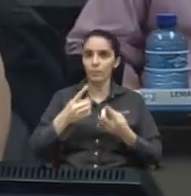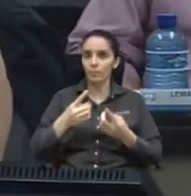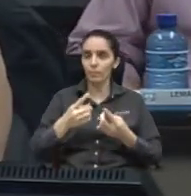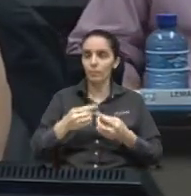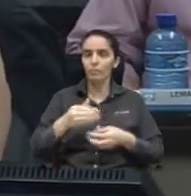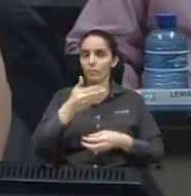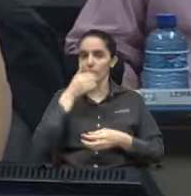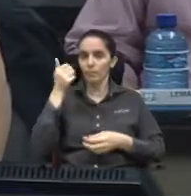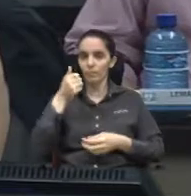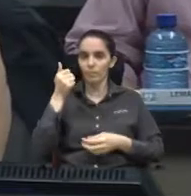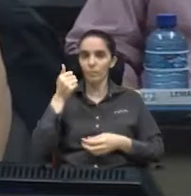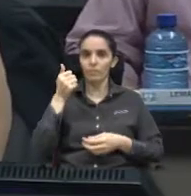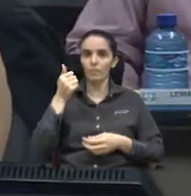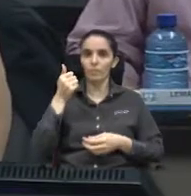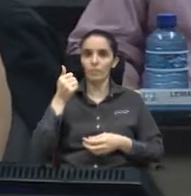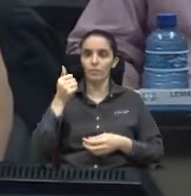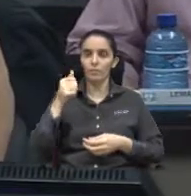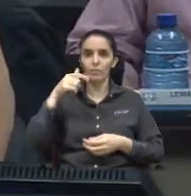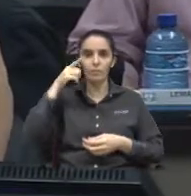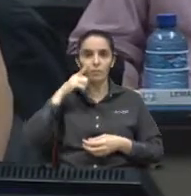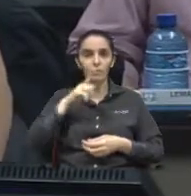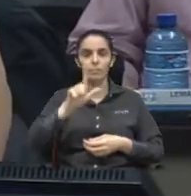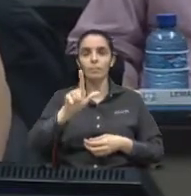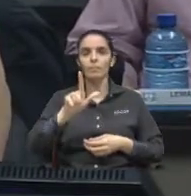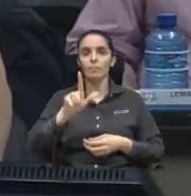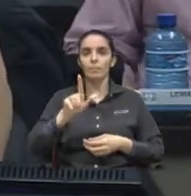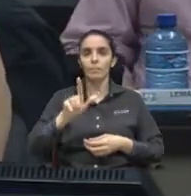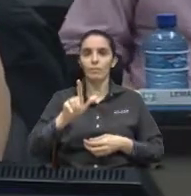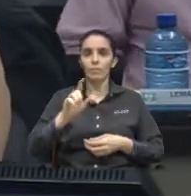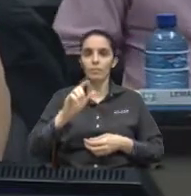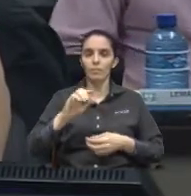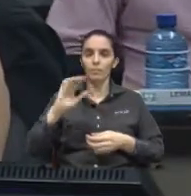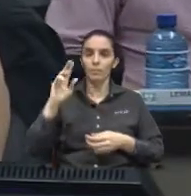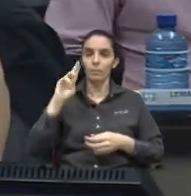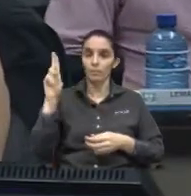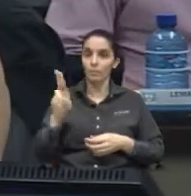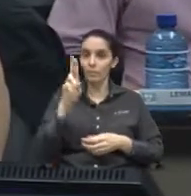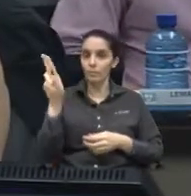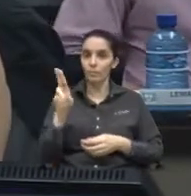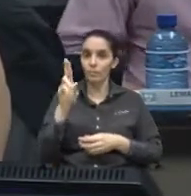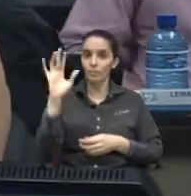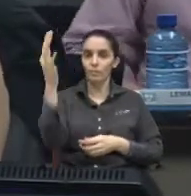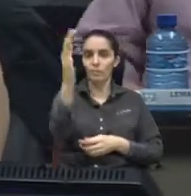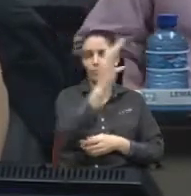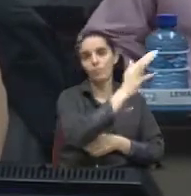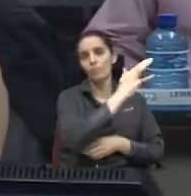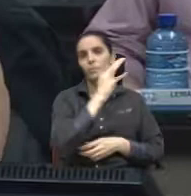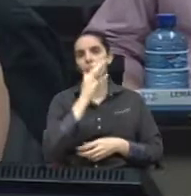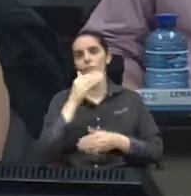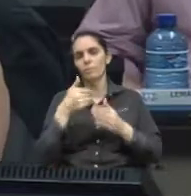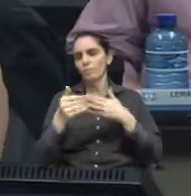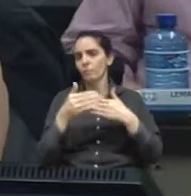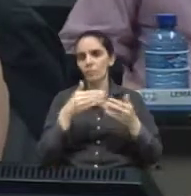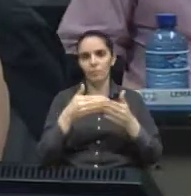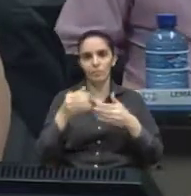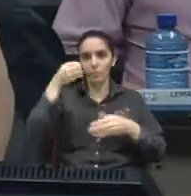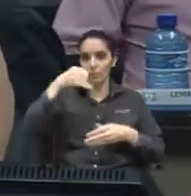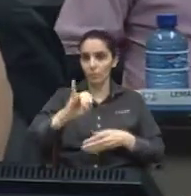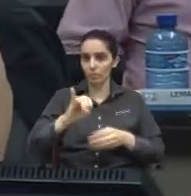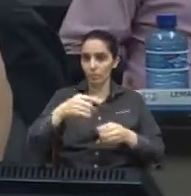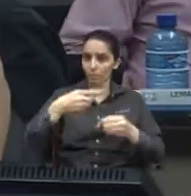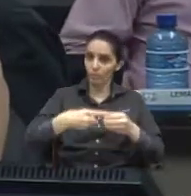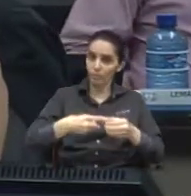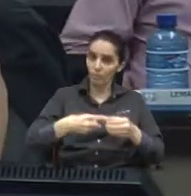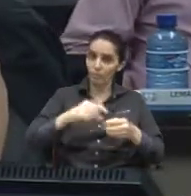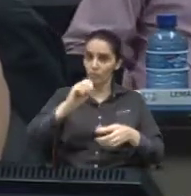conseguirmos ter resultados imediatos para poder usar aquelas terras em benefício da população. Daí, independente se ficará para a tutela